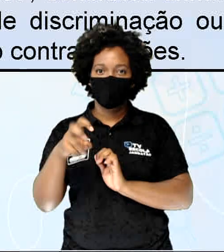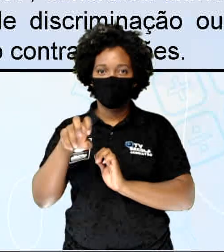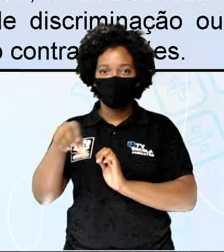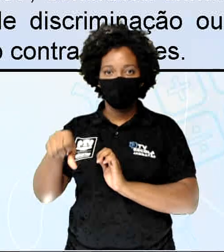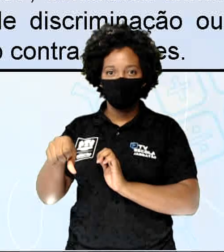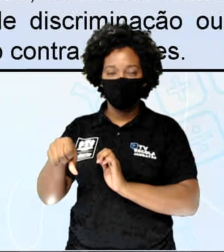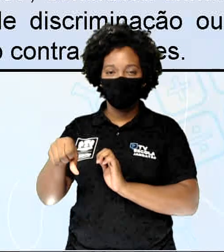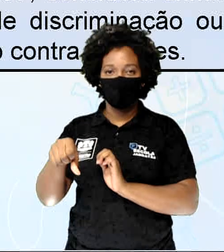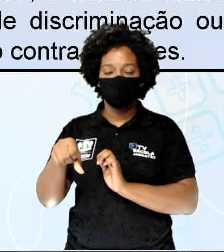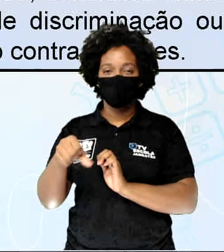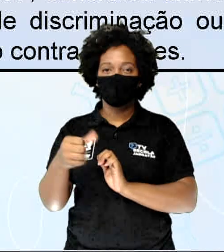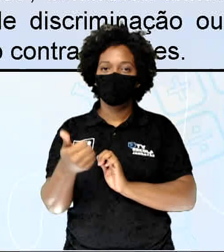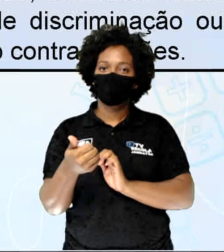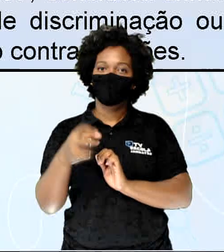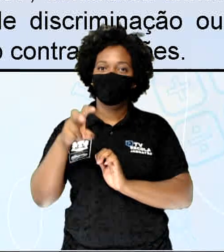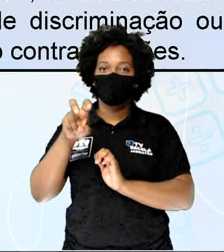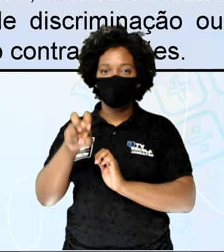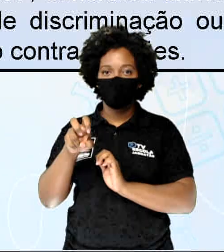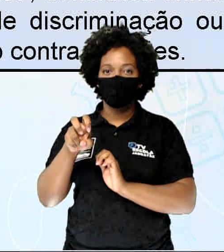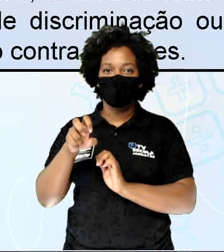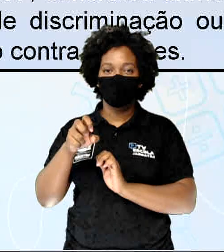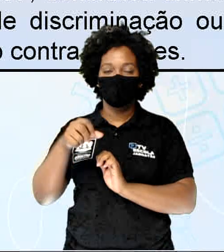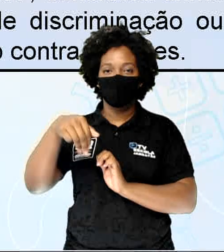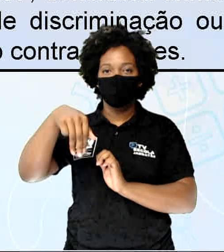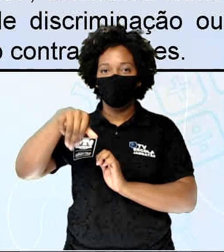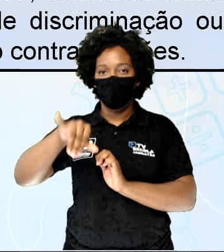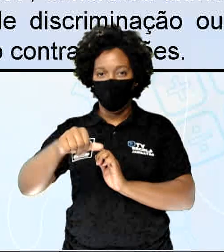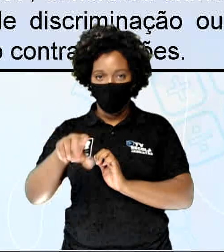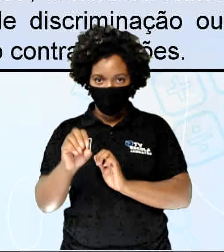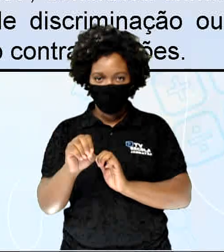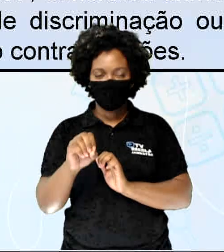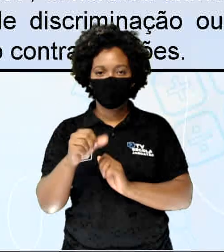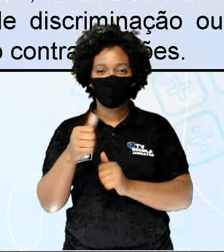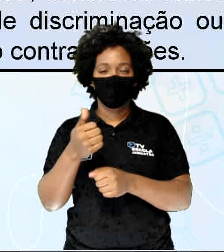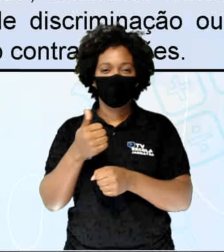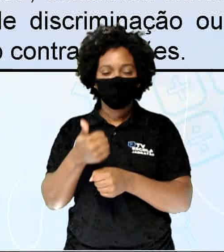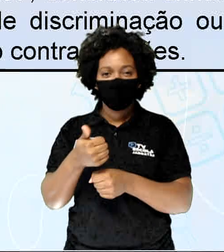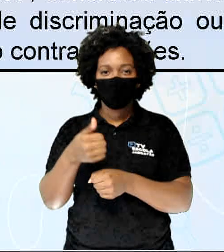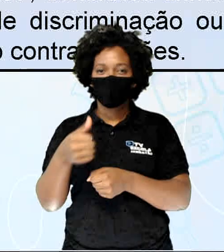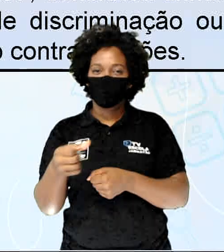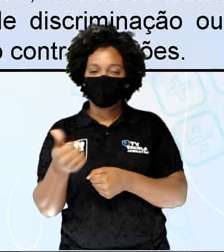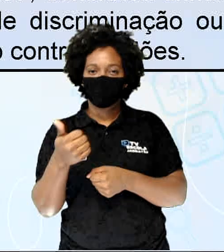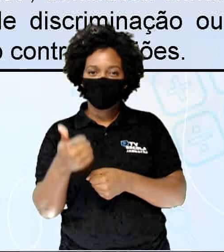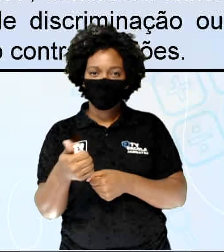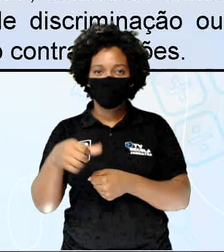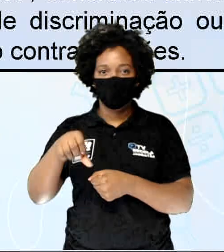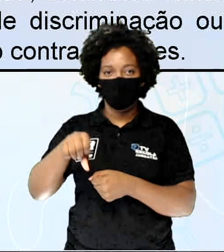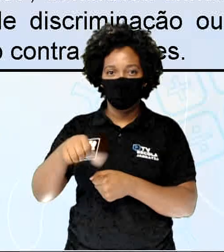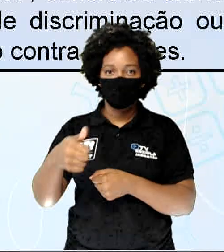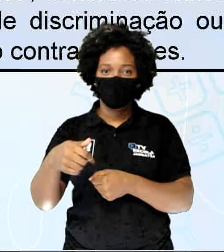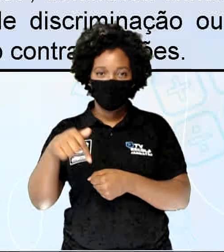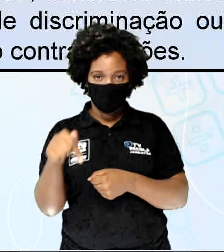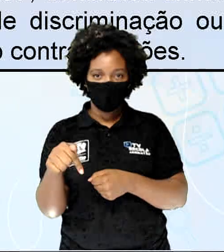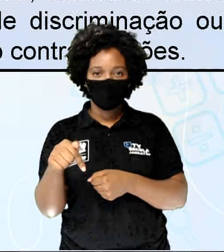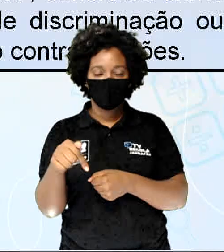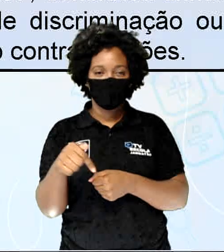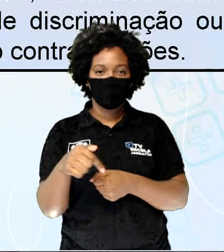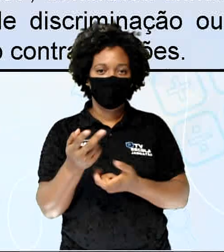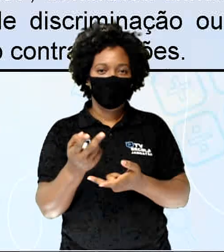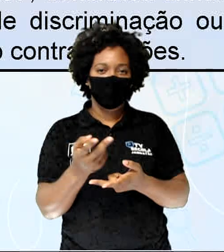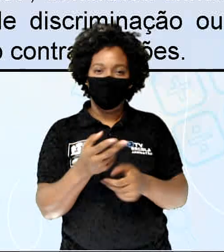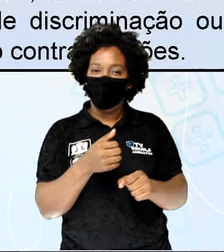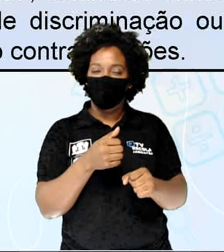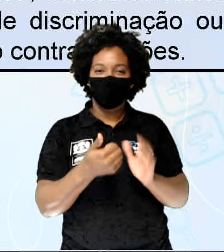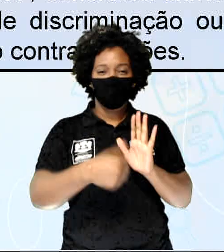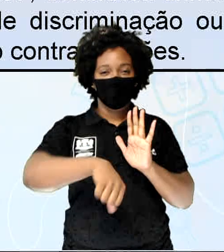9.459, de 15 de maio de 1997. Essa lei, ela considera crime a prática de